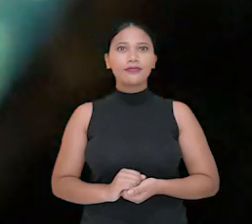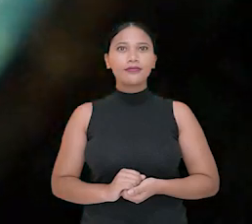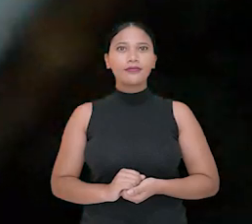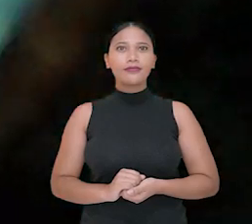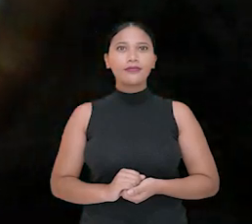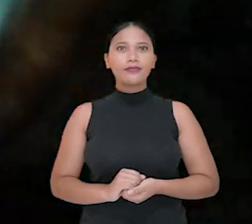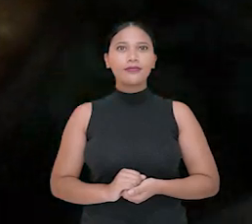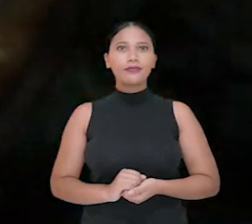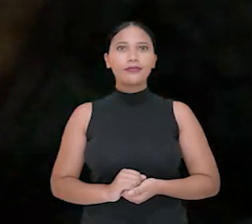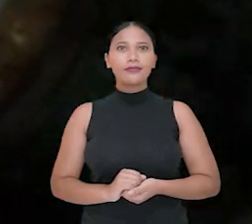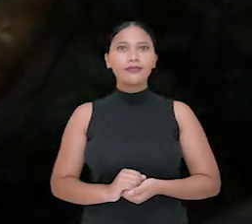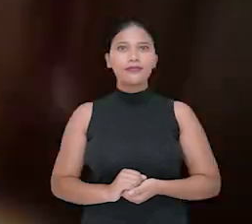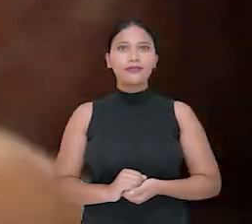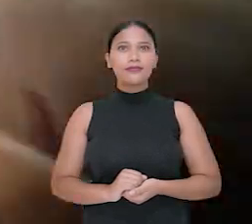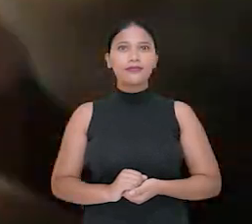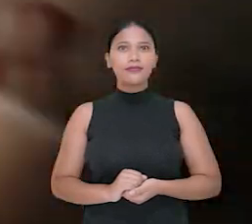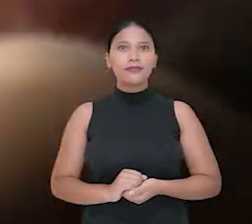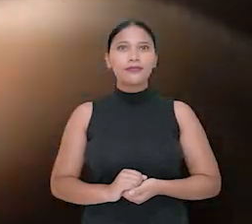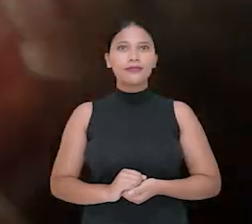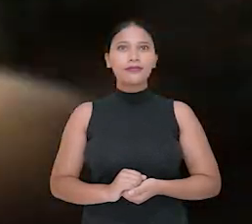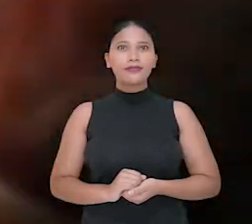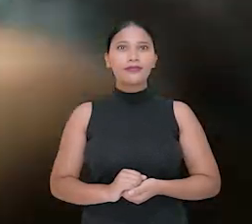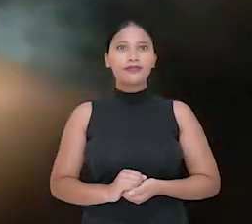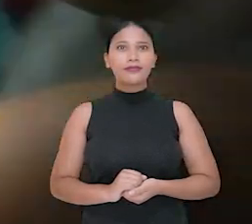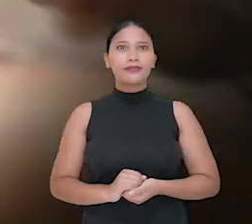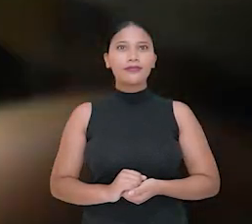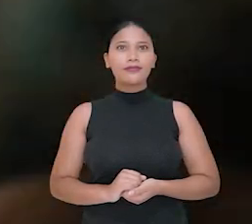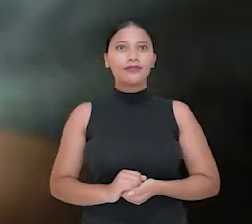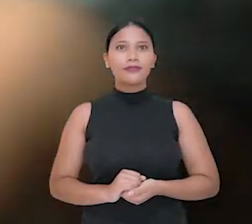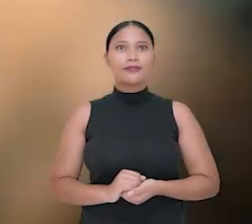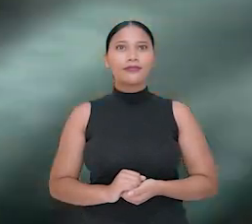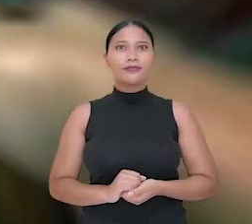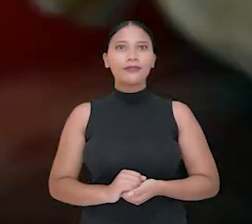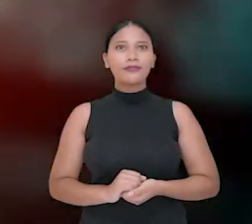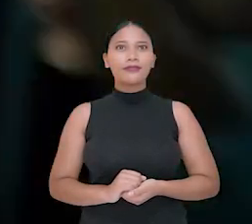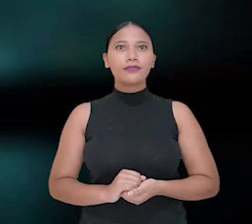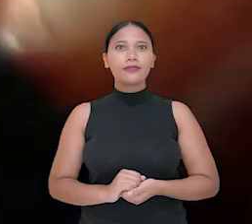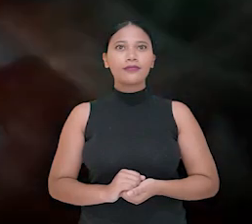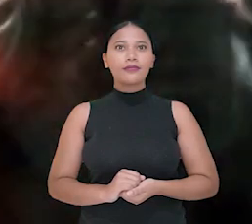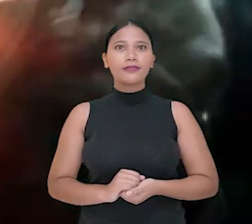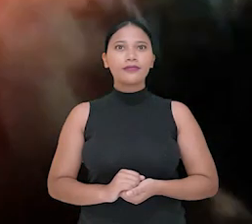beyond the sea, somewhere waiting for me.